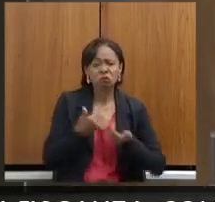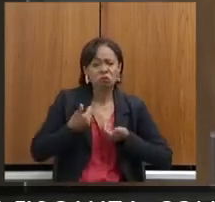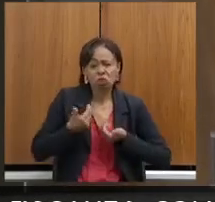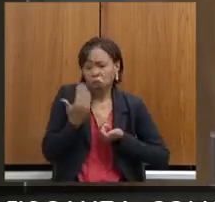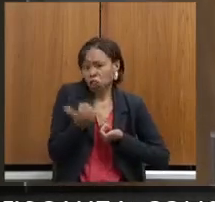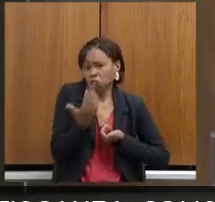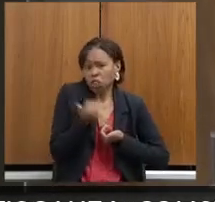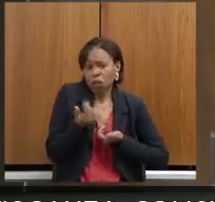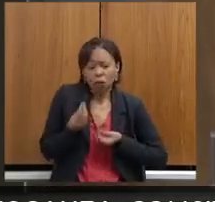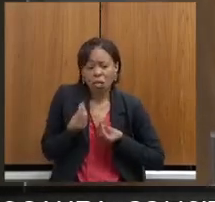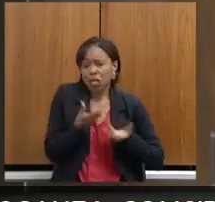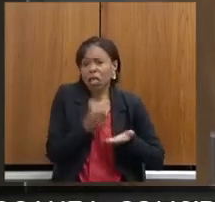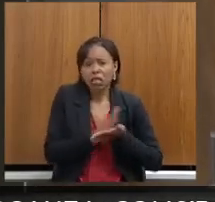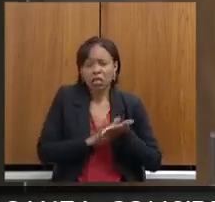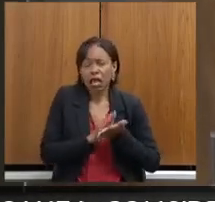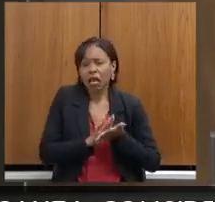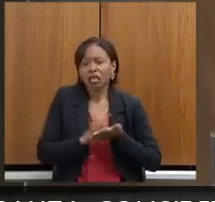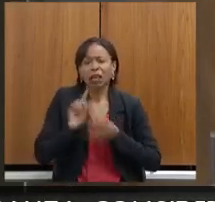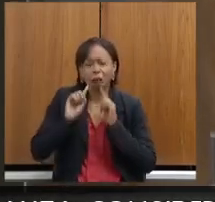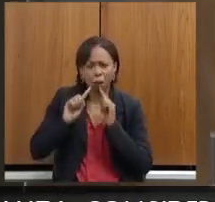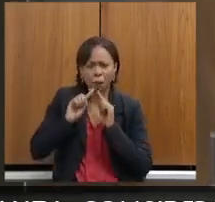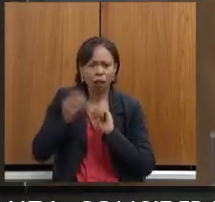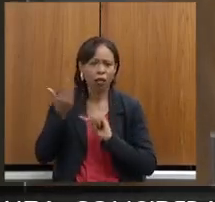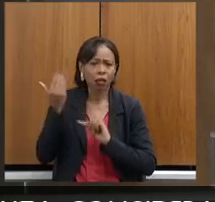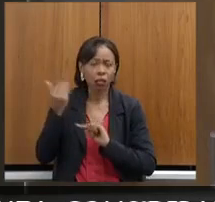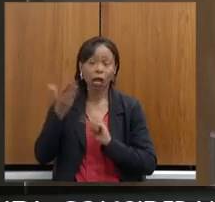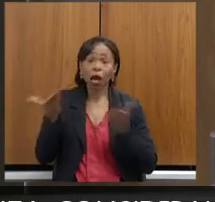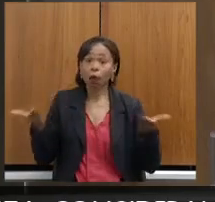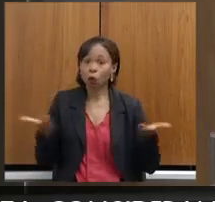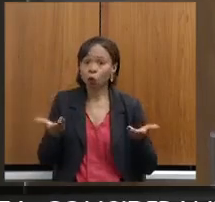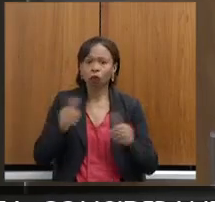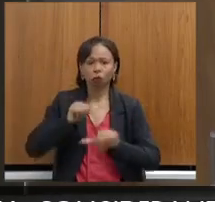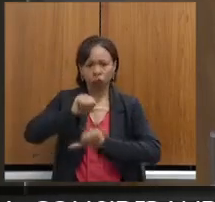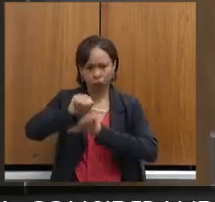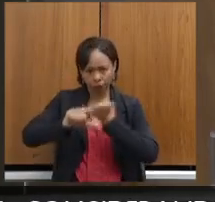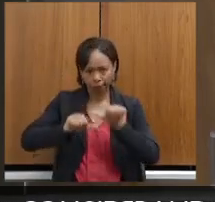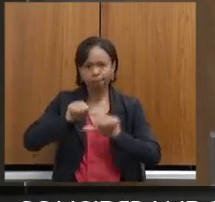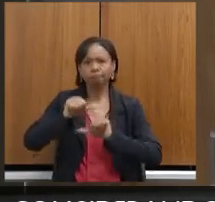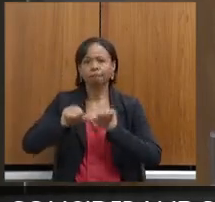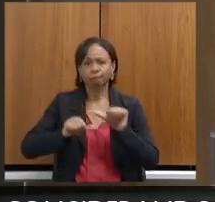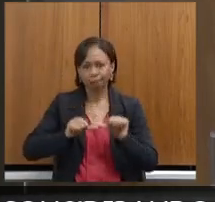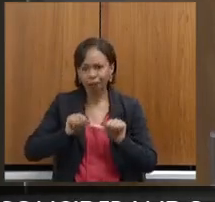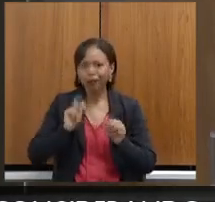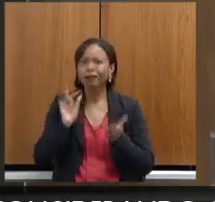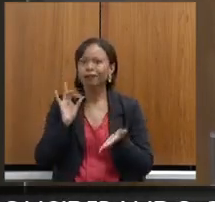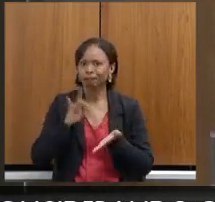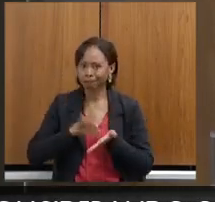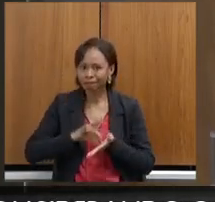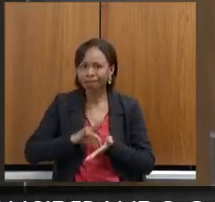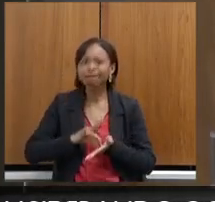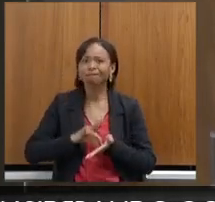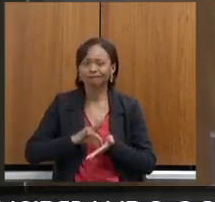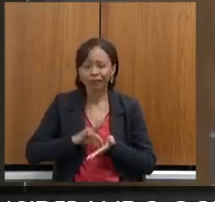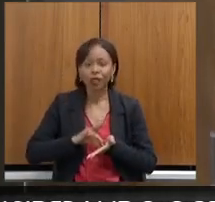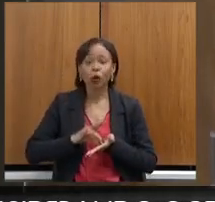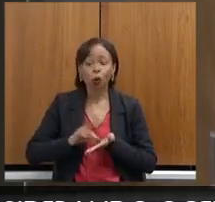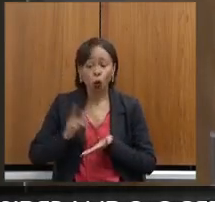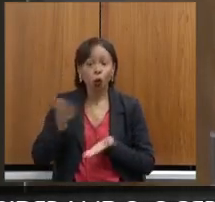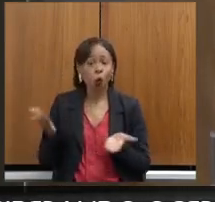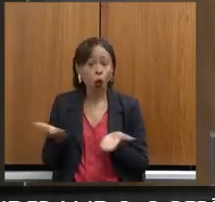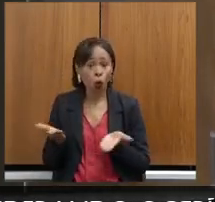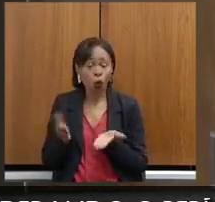e por aí vai né então é isso mudou tá eu posso dizer que isso mudou Hoje os